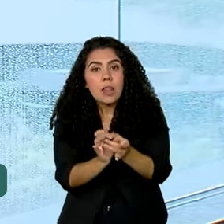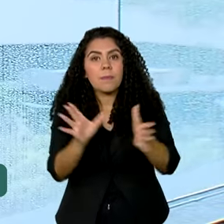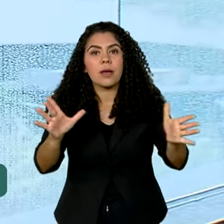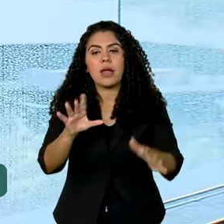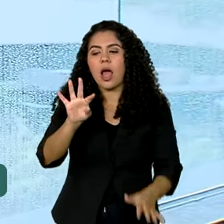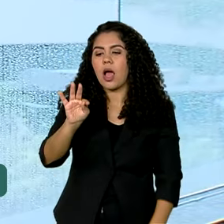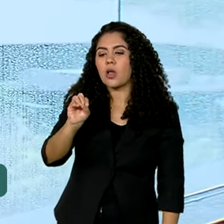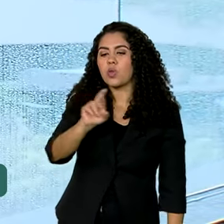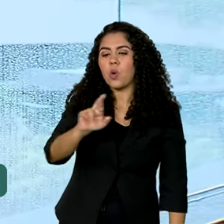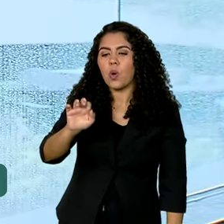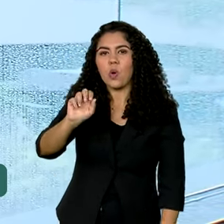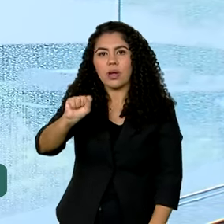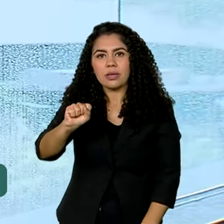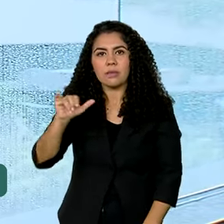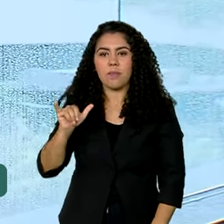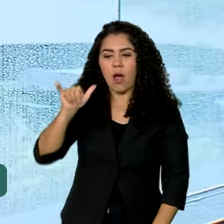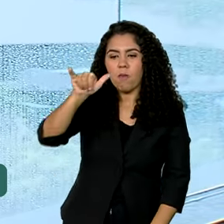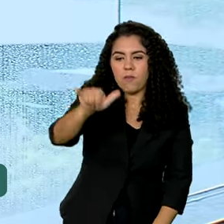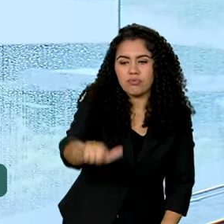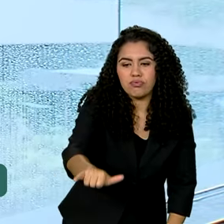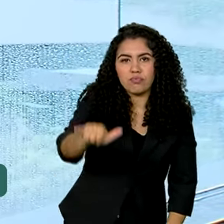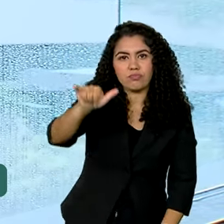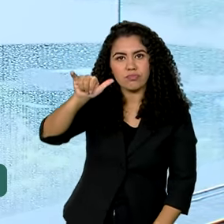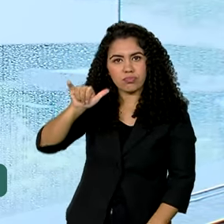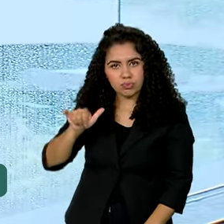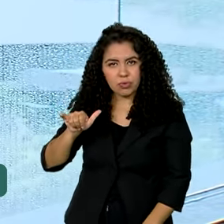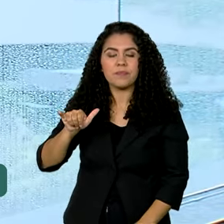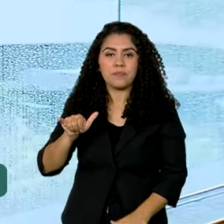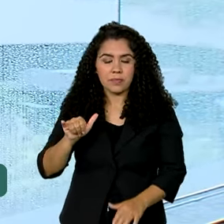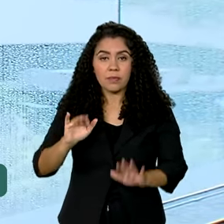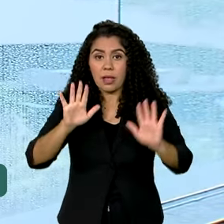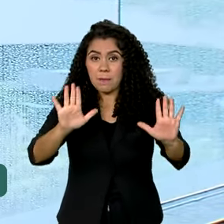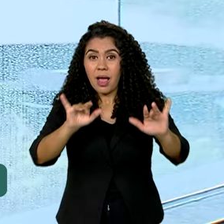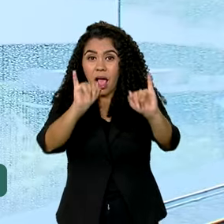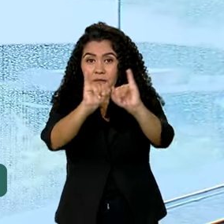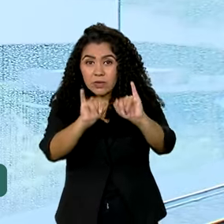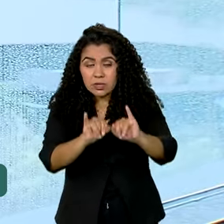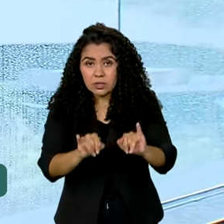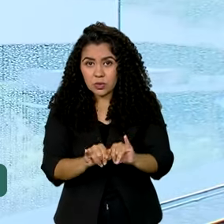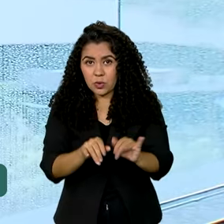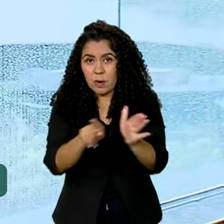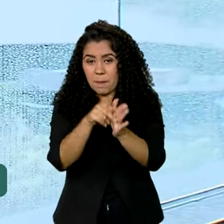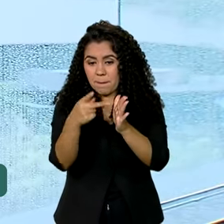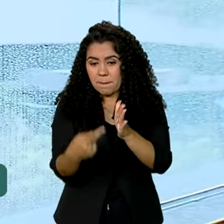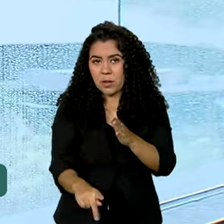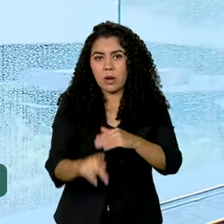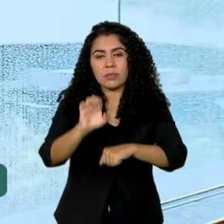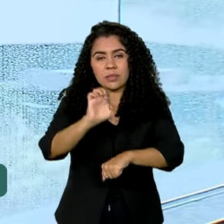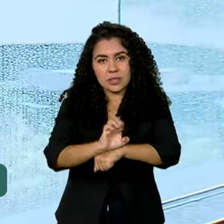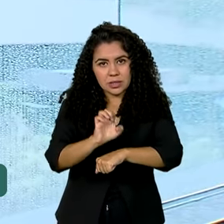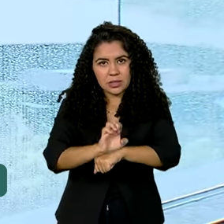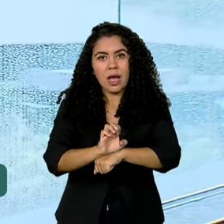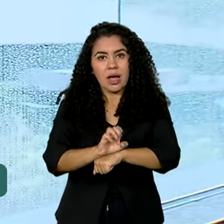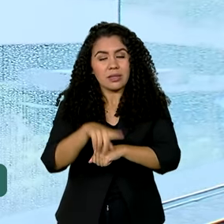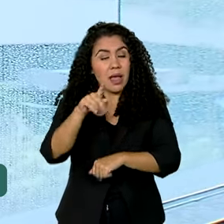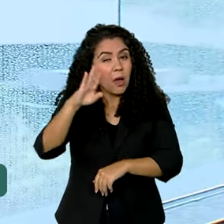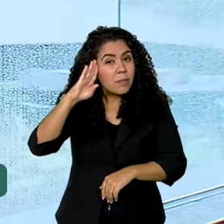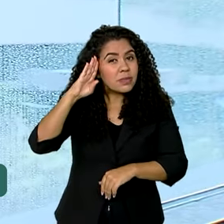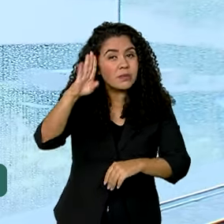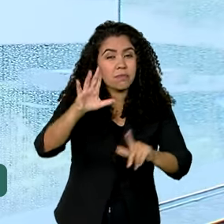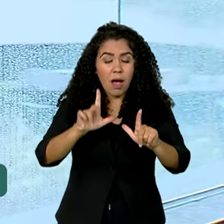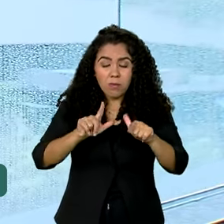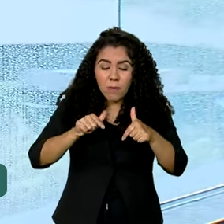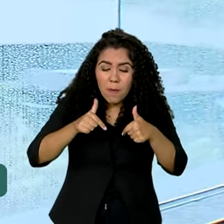Torres para pouso e decolagem de voos comerciais. A infraestrutura do estado é um dos principais gargalos e que